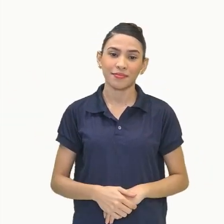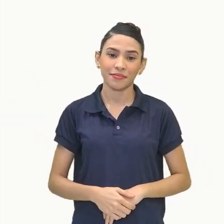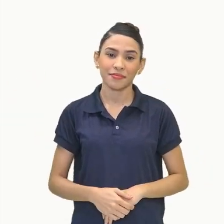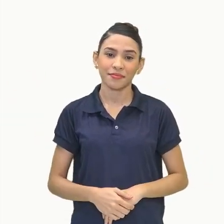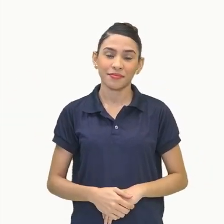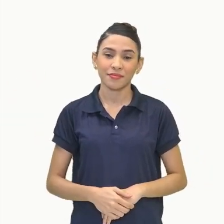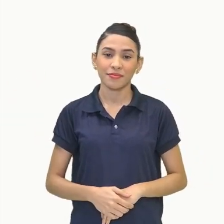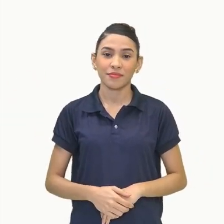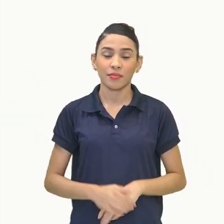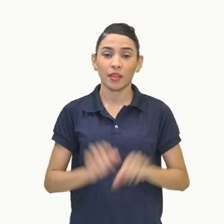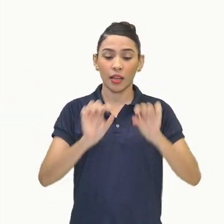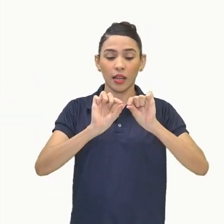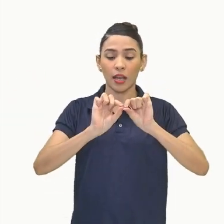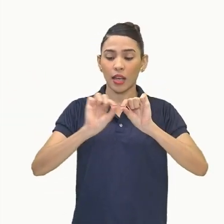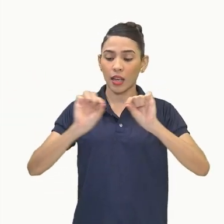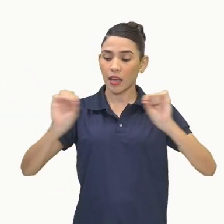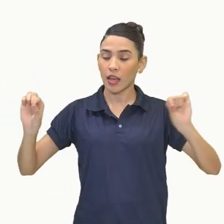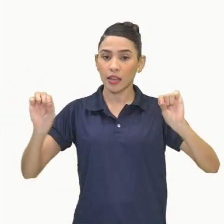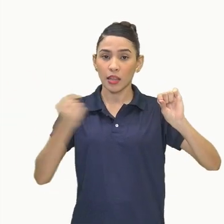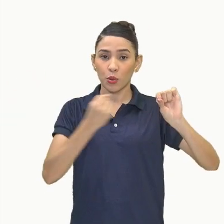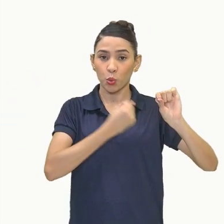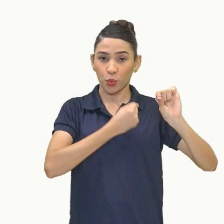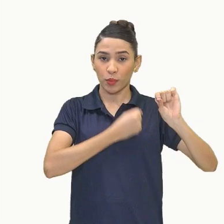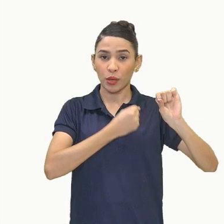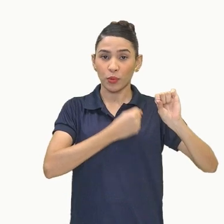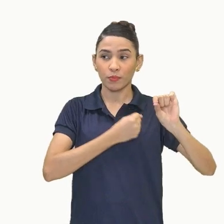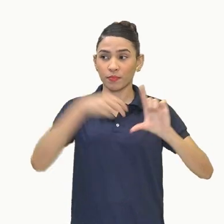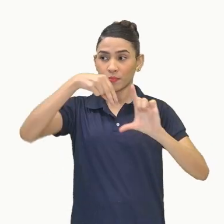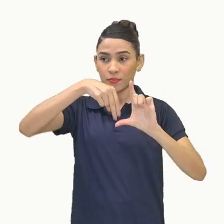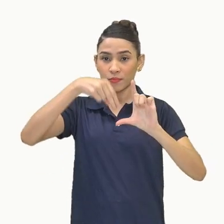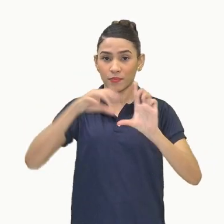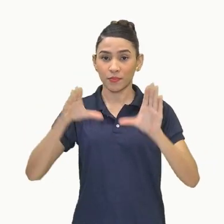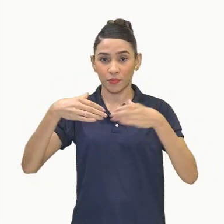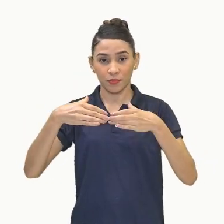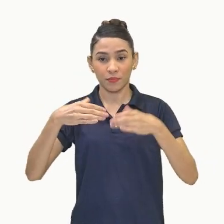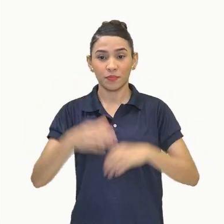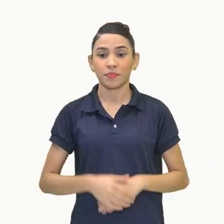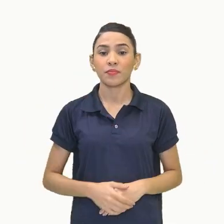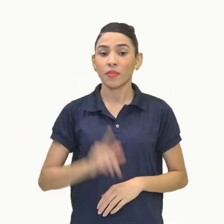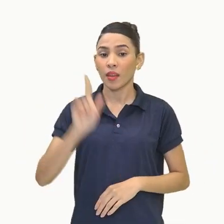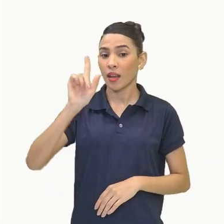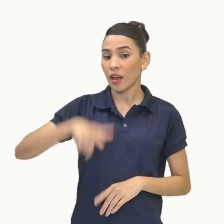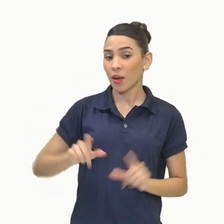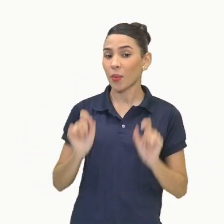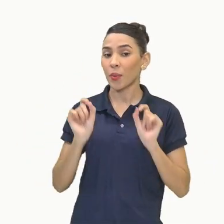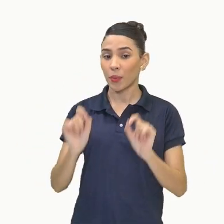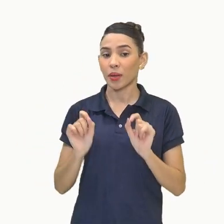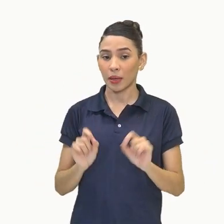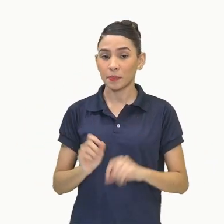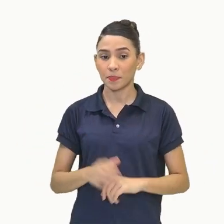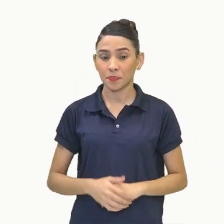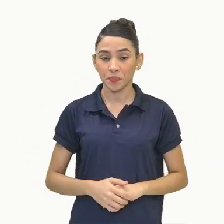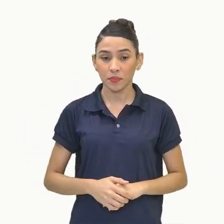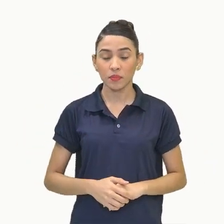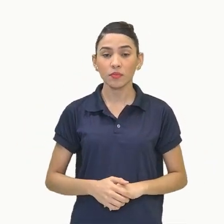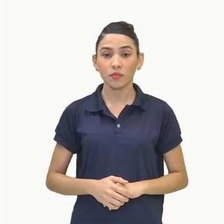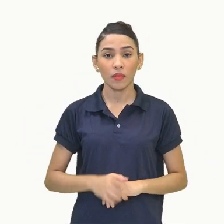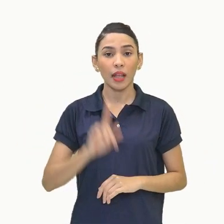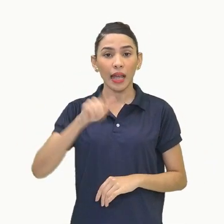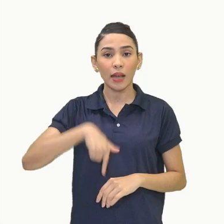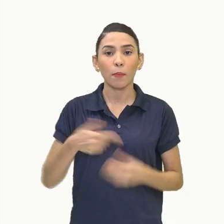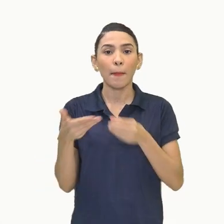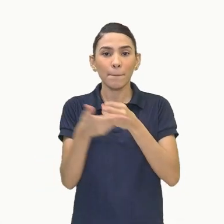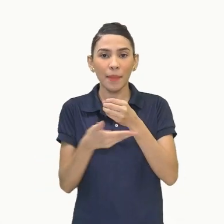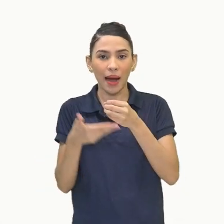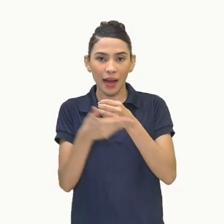A reta numérica do conjunto dos números naturais, A reta numérica, ela é uma orientação,